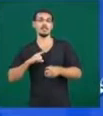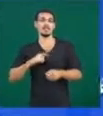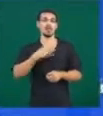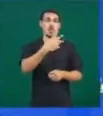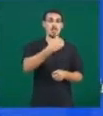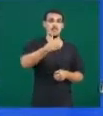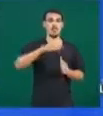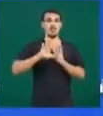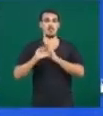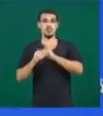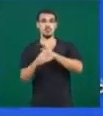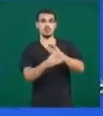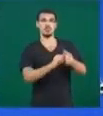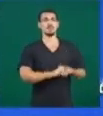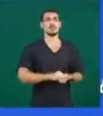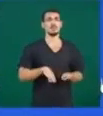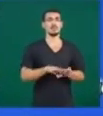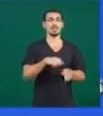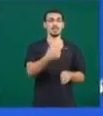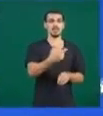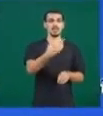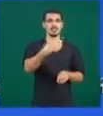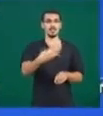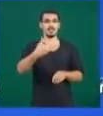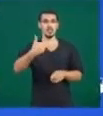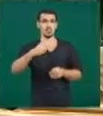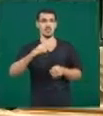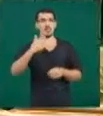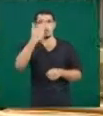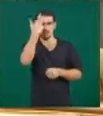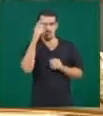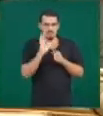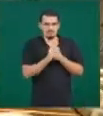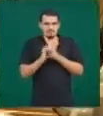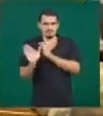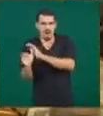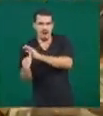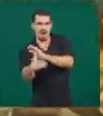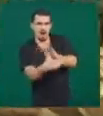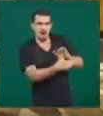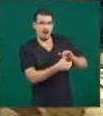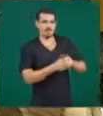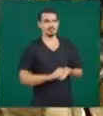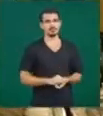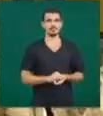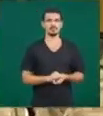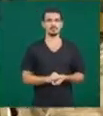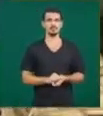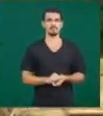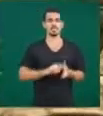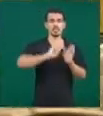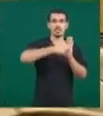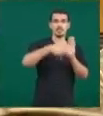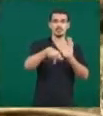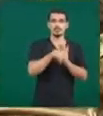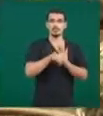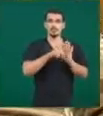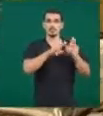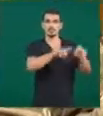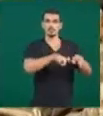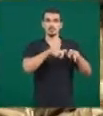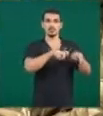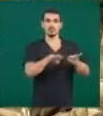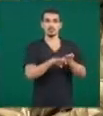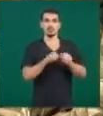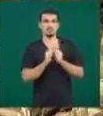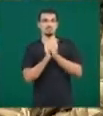41 roubos e 232 furtos. O Sindicato Rural é parceiro da Patrulha Rural na operação.